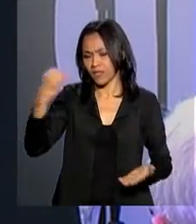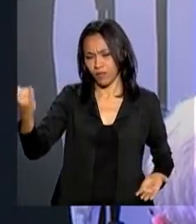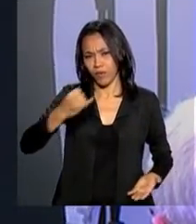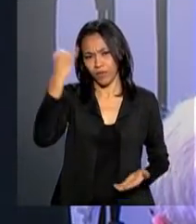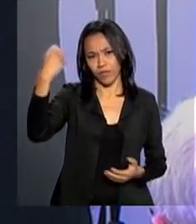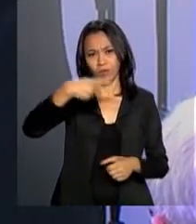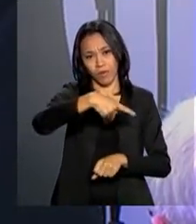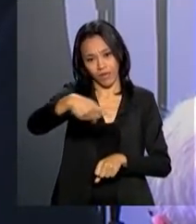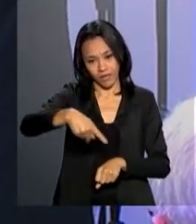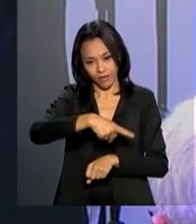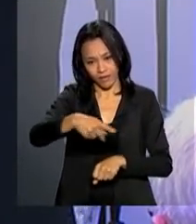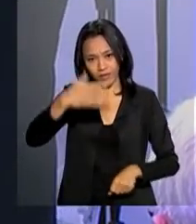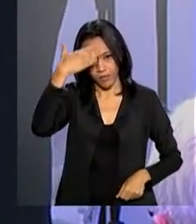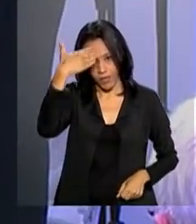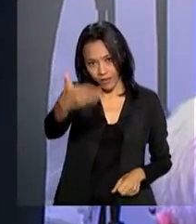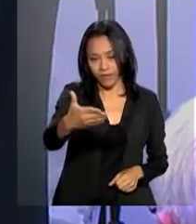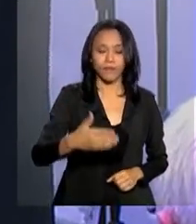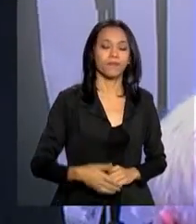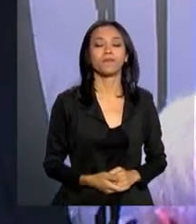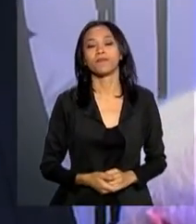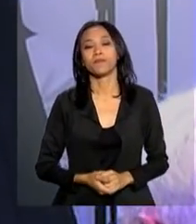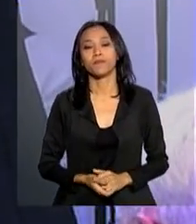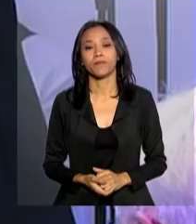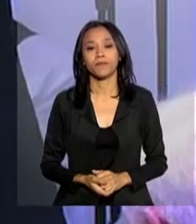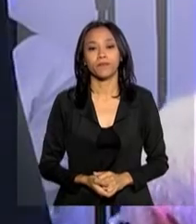para o nosso país. Muito obrigado, Aurelino.